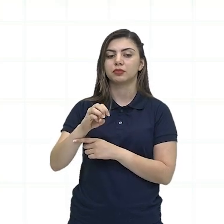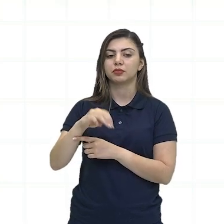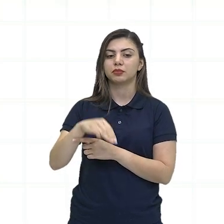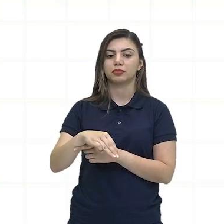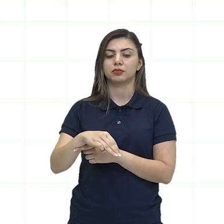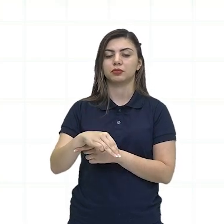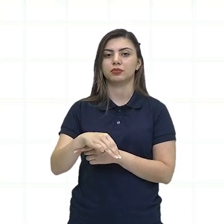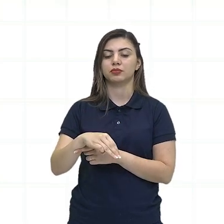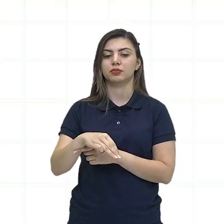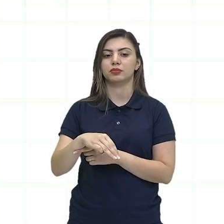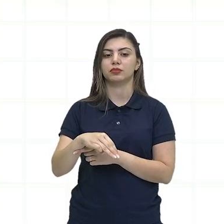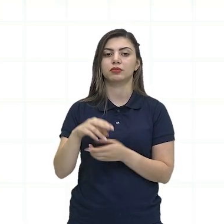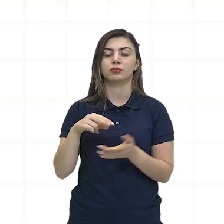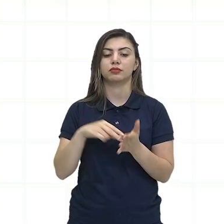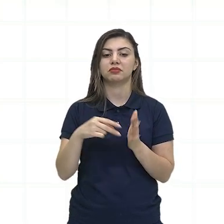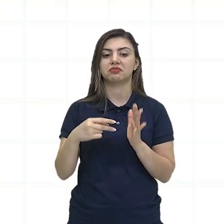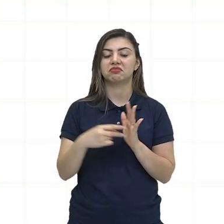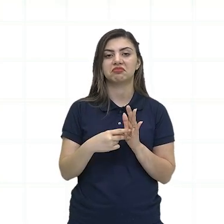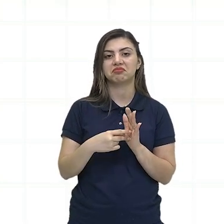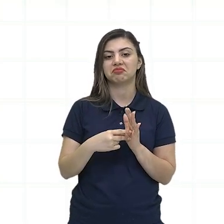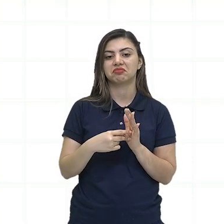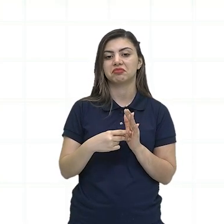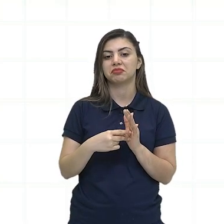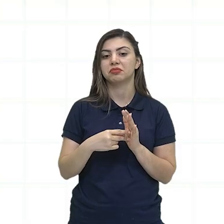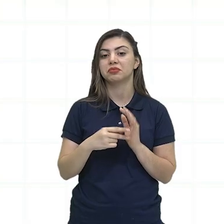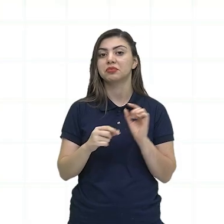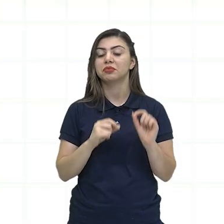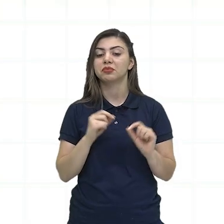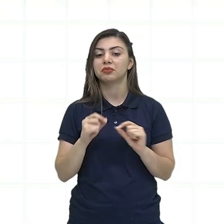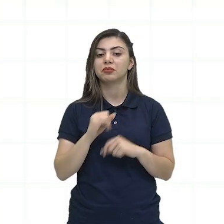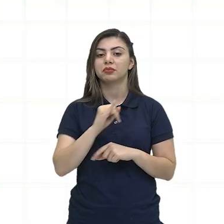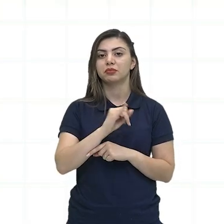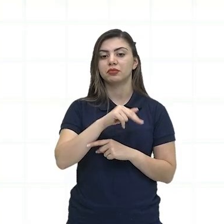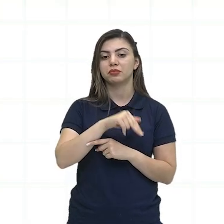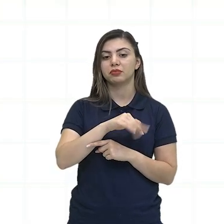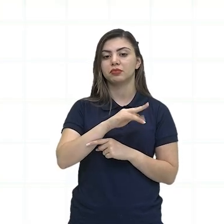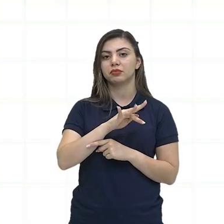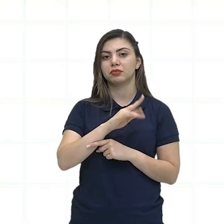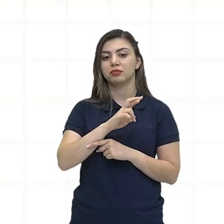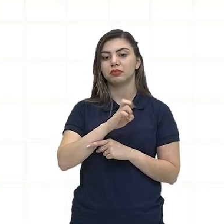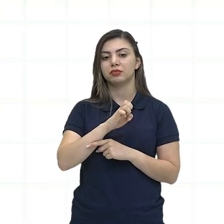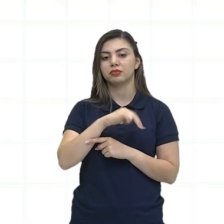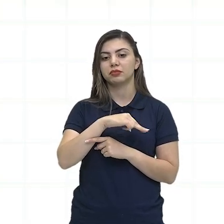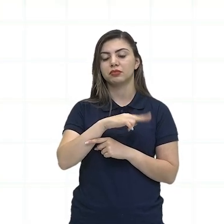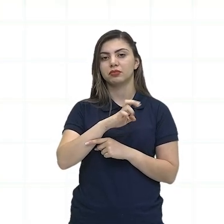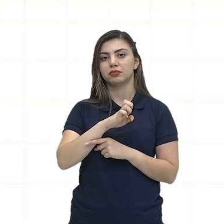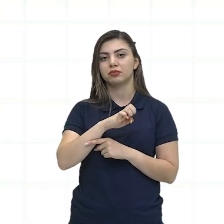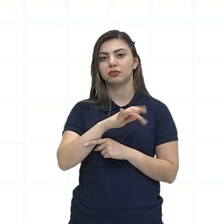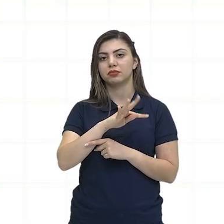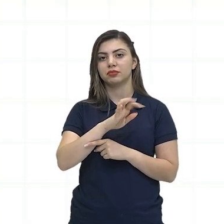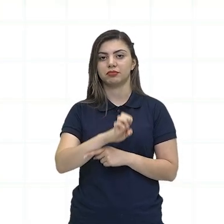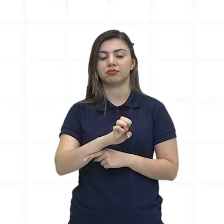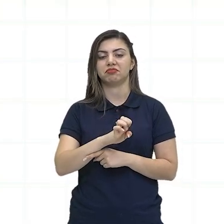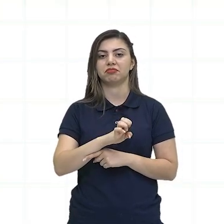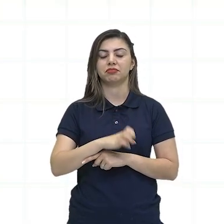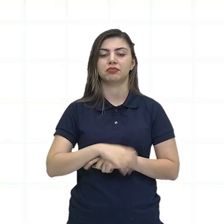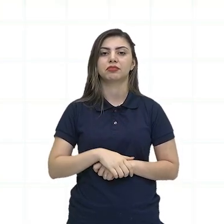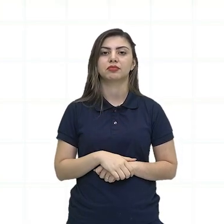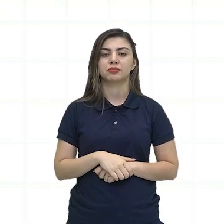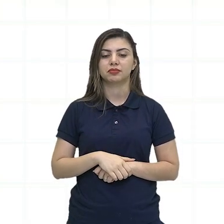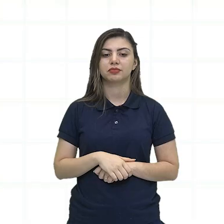é frequente. Aqui, se a gente fosse traduzir ao pé da letra, infrequentemente, né? Não tem muita frequência